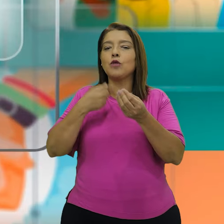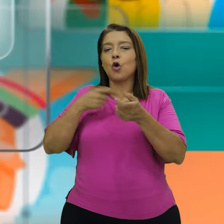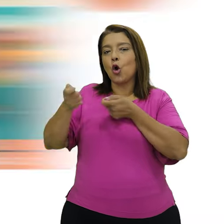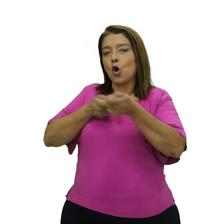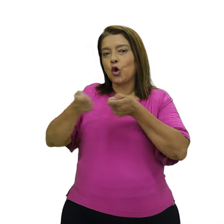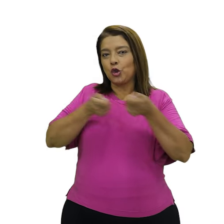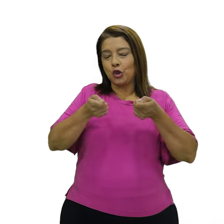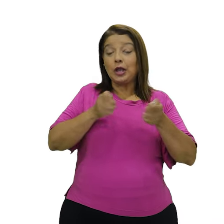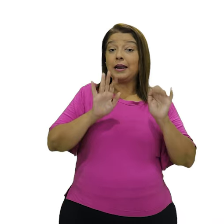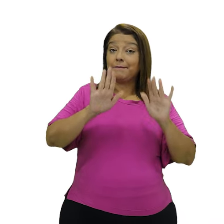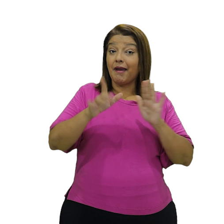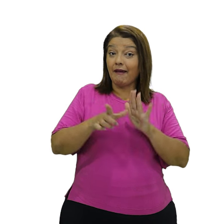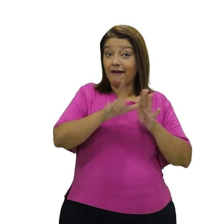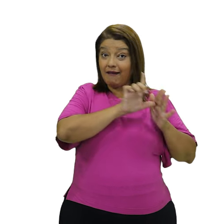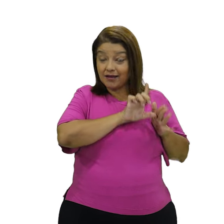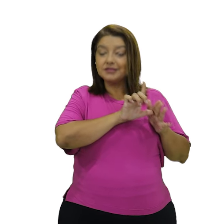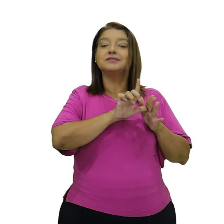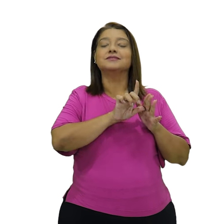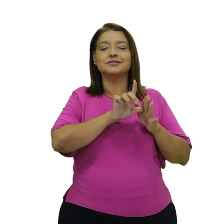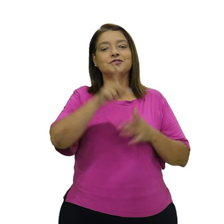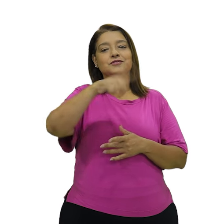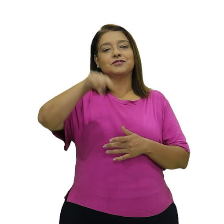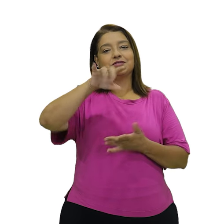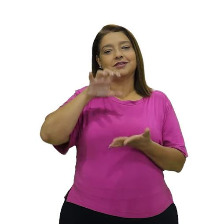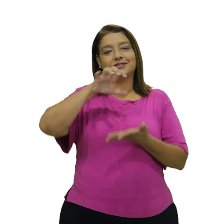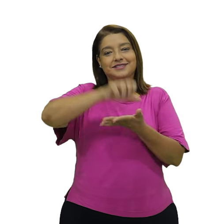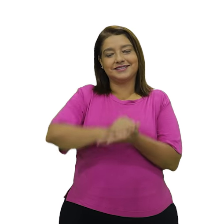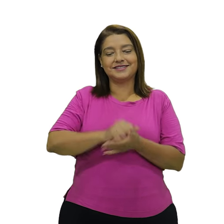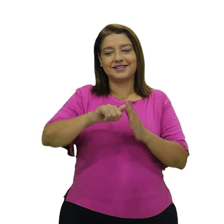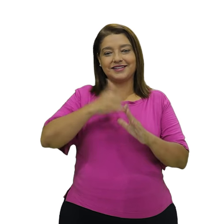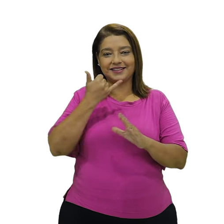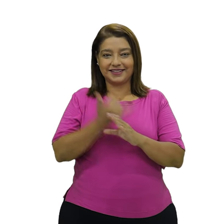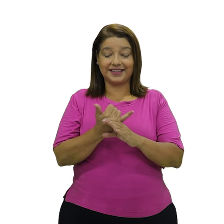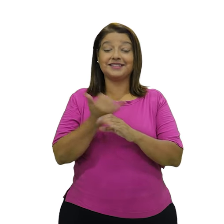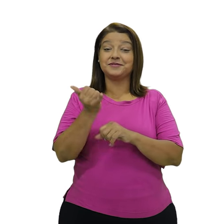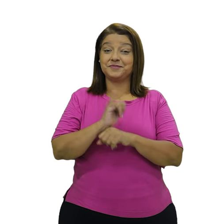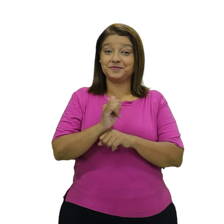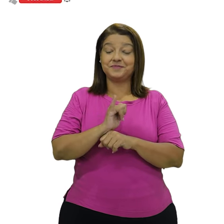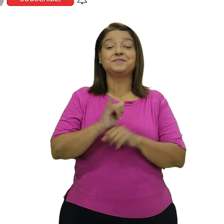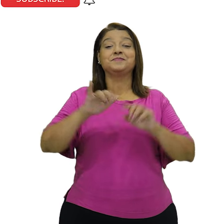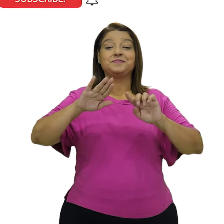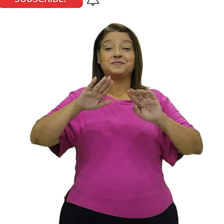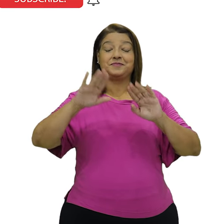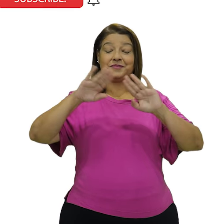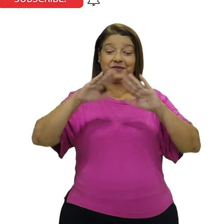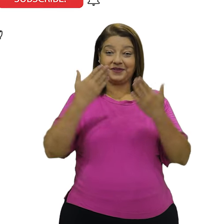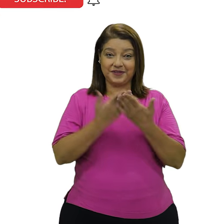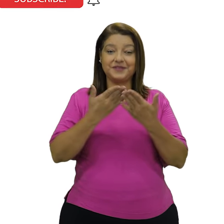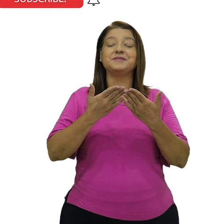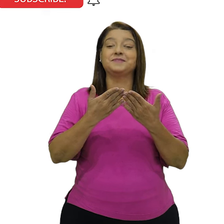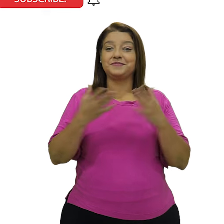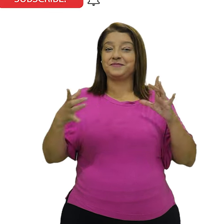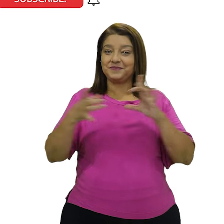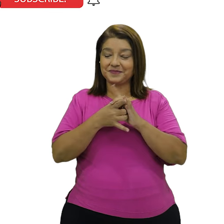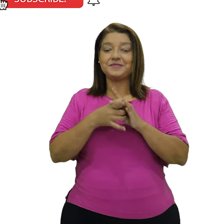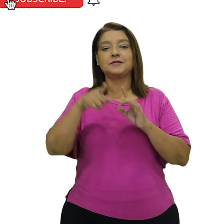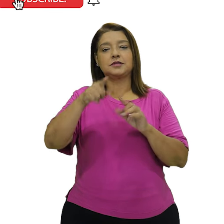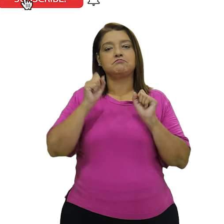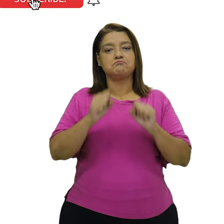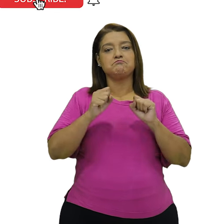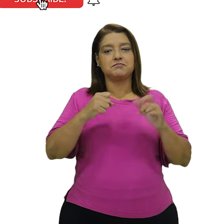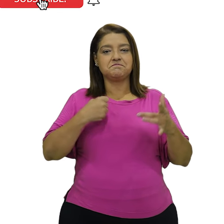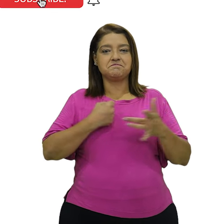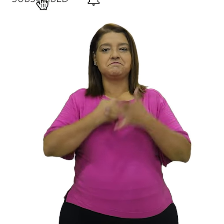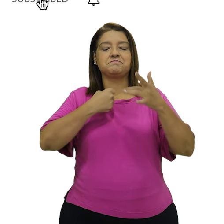gerenciá-lo. Mas antes de prosseguirmos, inscreva-se no canal Portal Conexão Escola no YouTube e ative o sininho